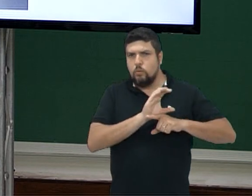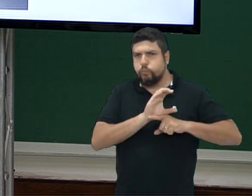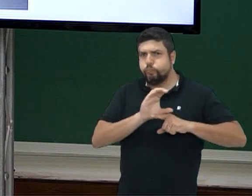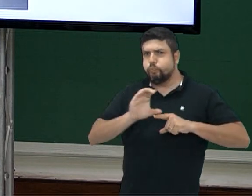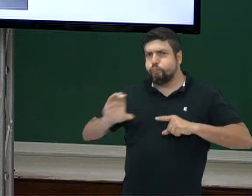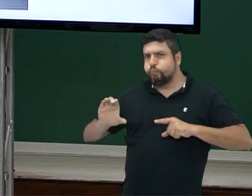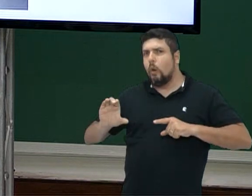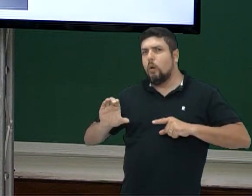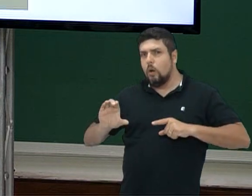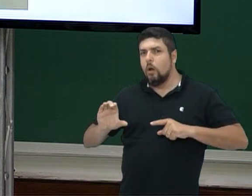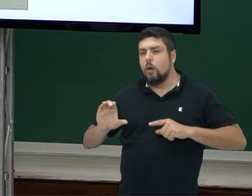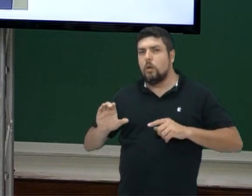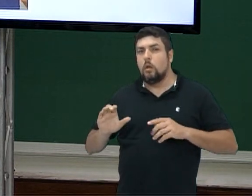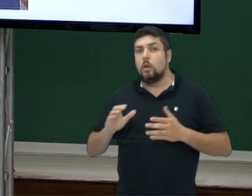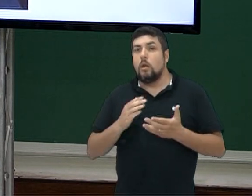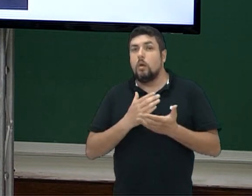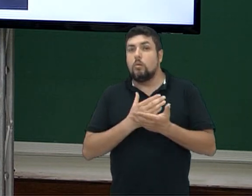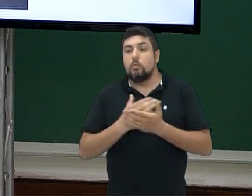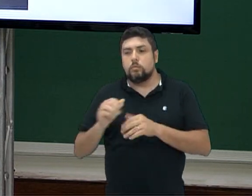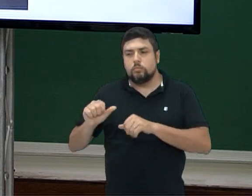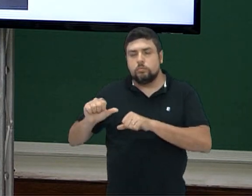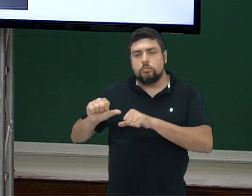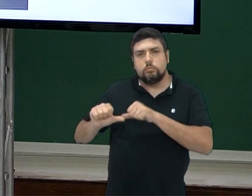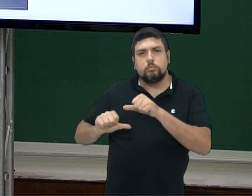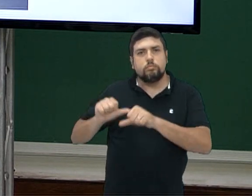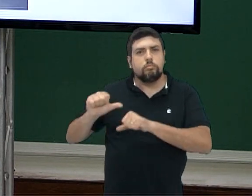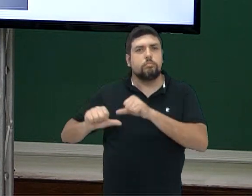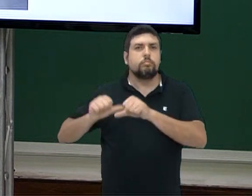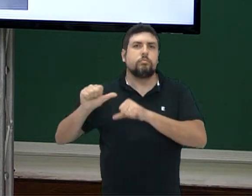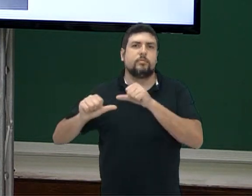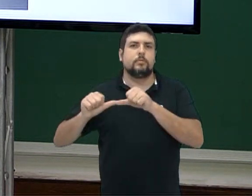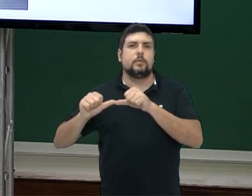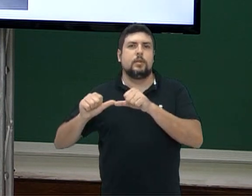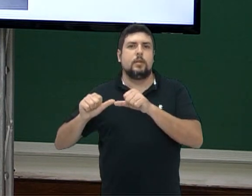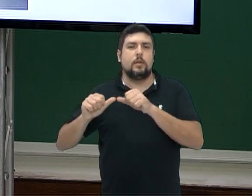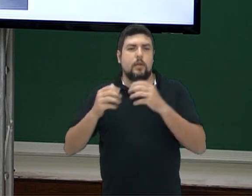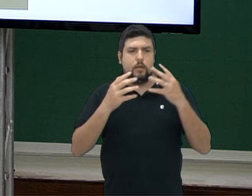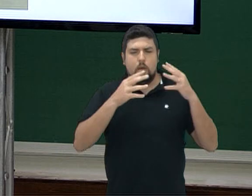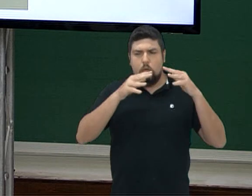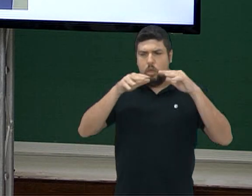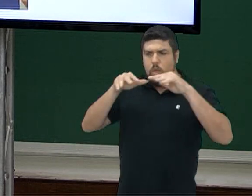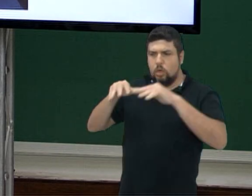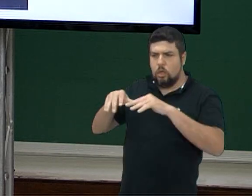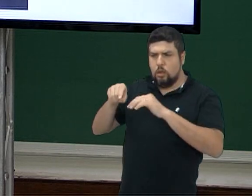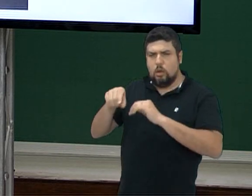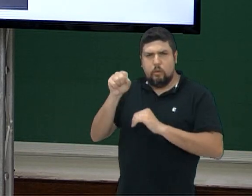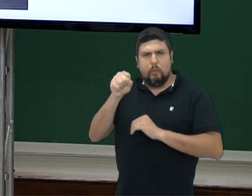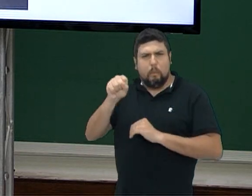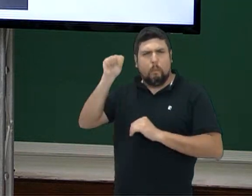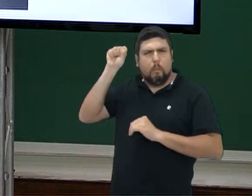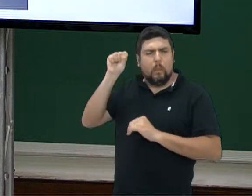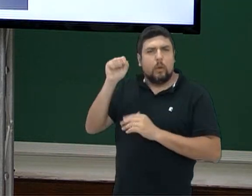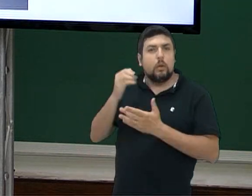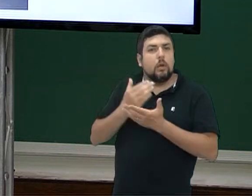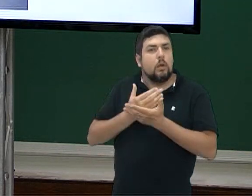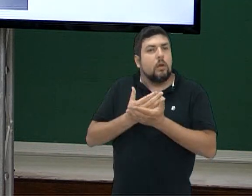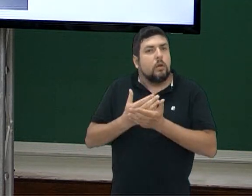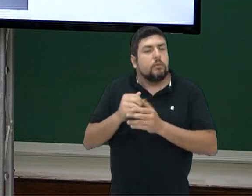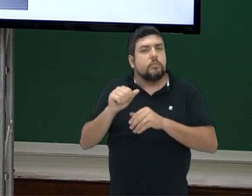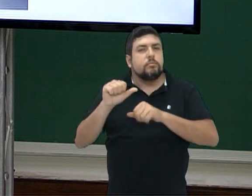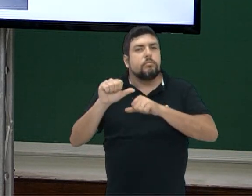a também a ser uma imagem diferente. Então, a partir desse período, essa imagem que o skate tinha de esporte rebelde começa a